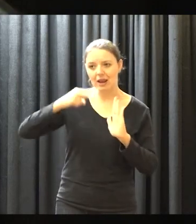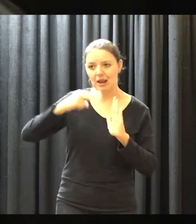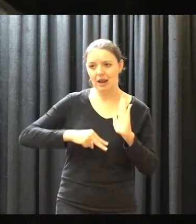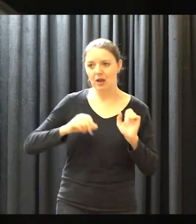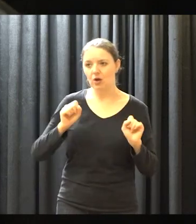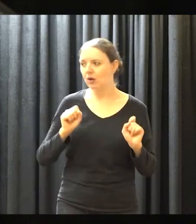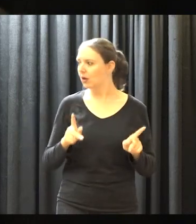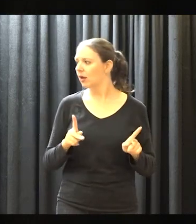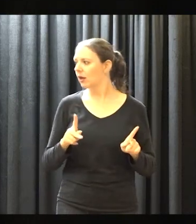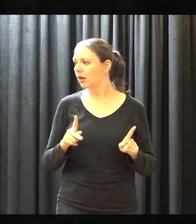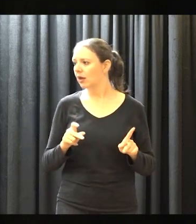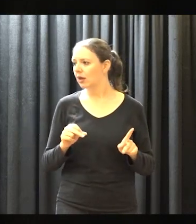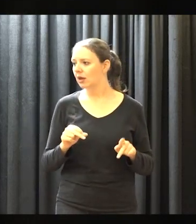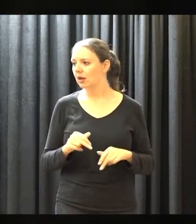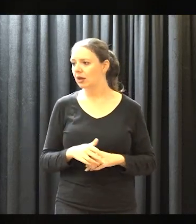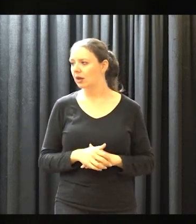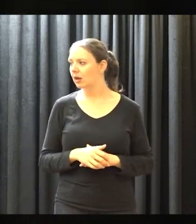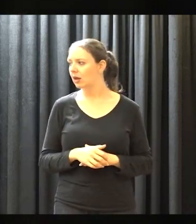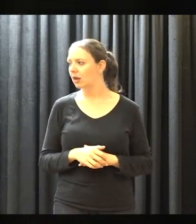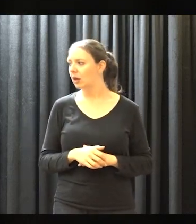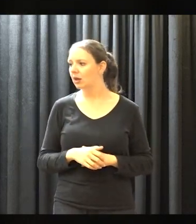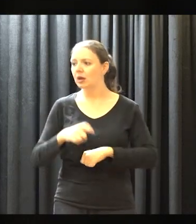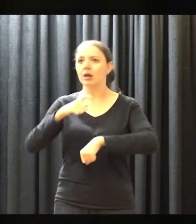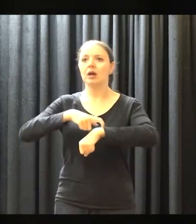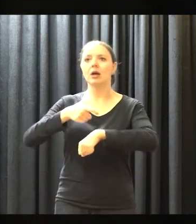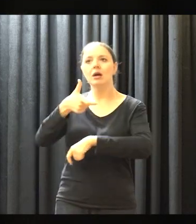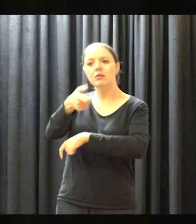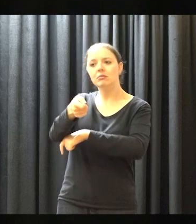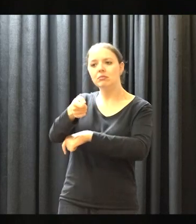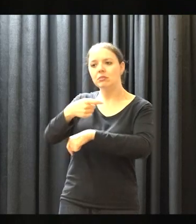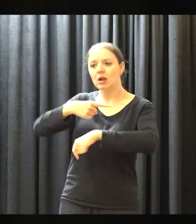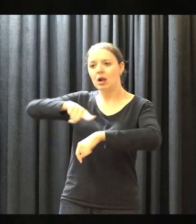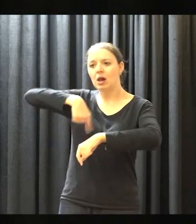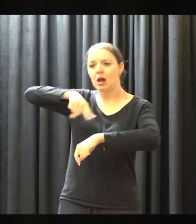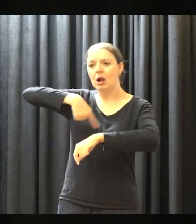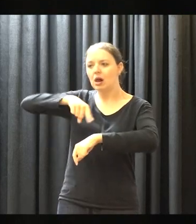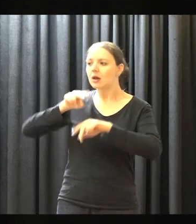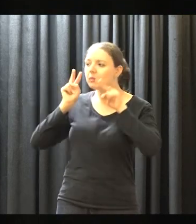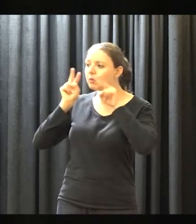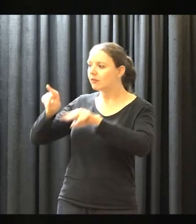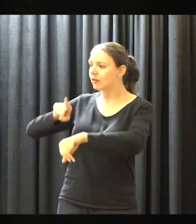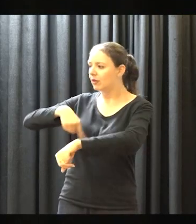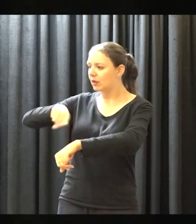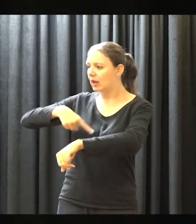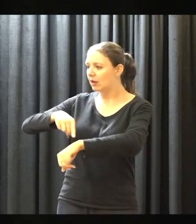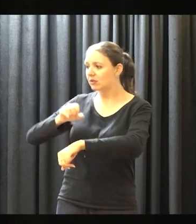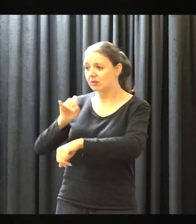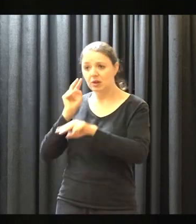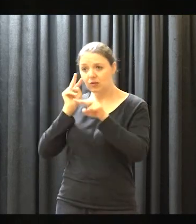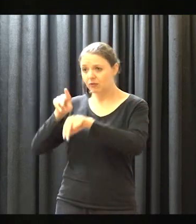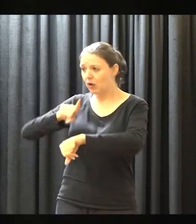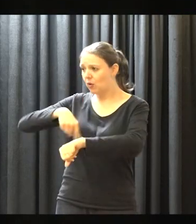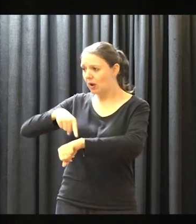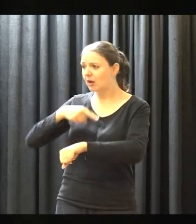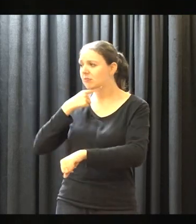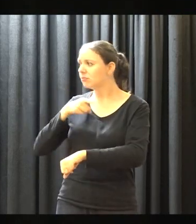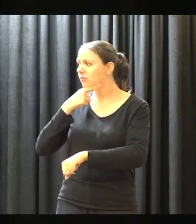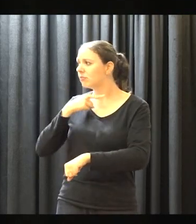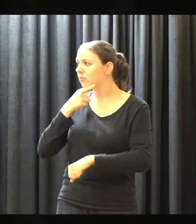alguém poderia contabilizar o meu horário aqui, porque eu não estou vendo aqui, senão eu vou ultrapassar.